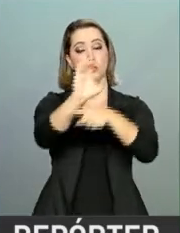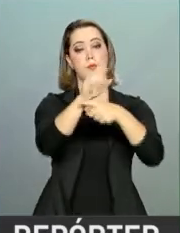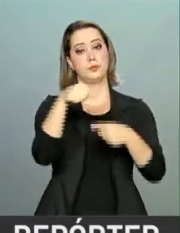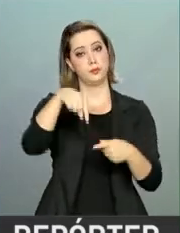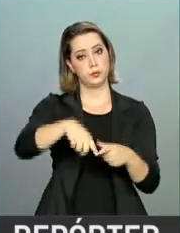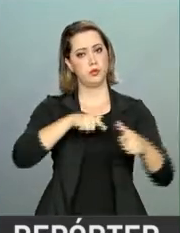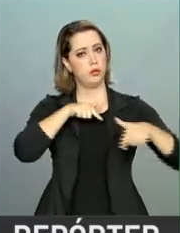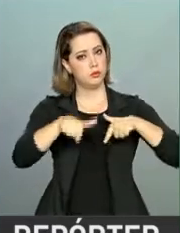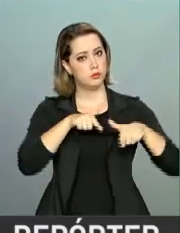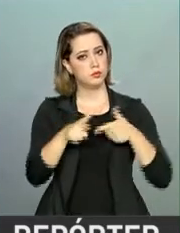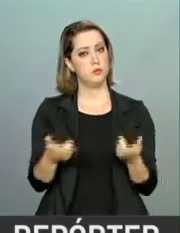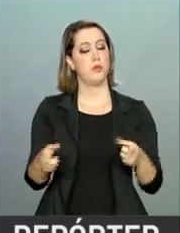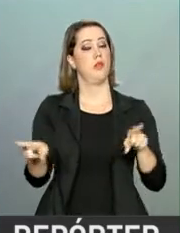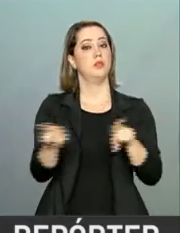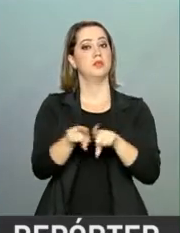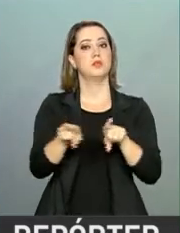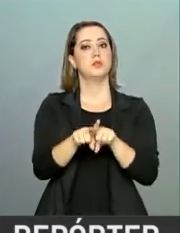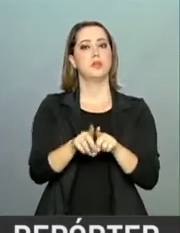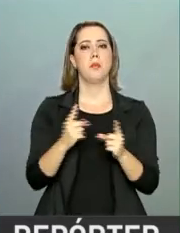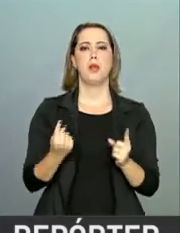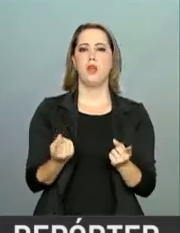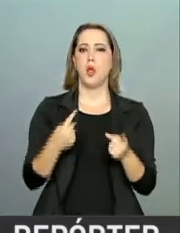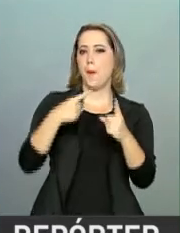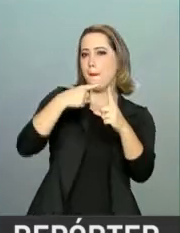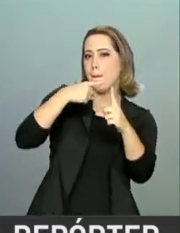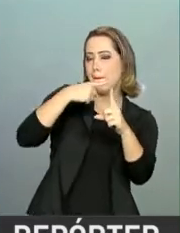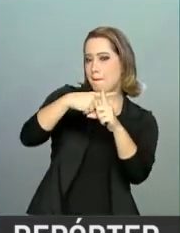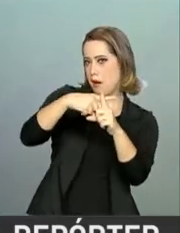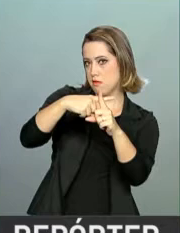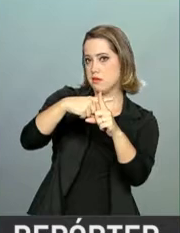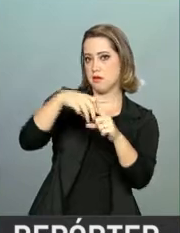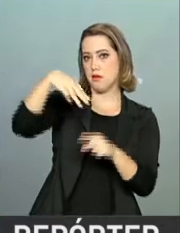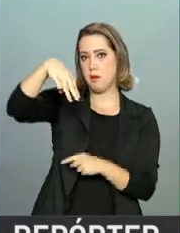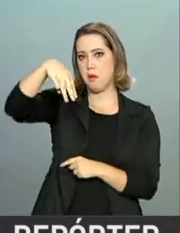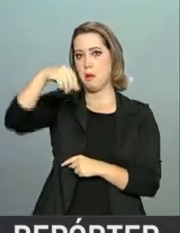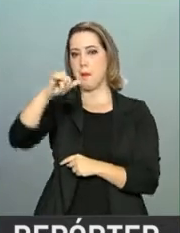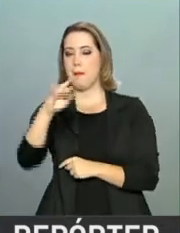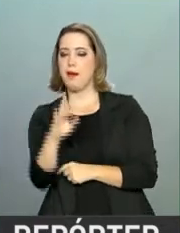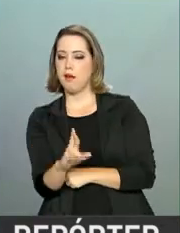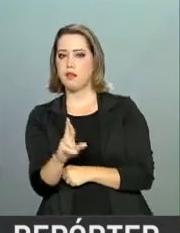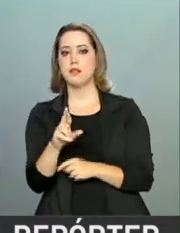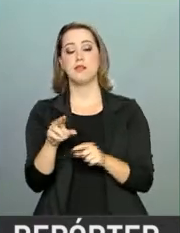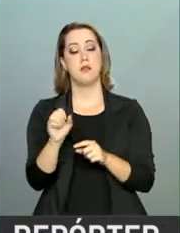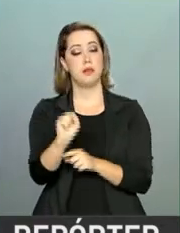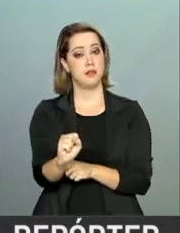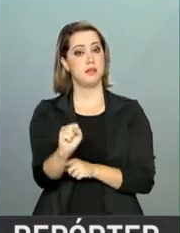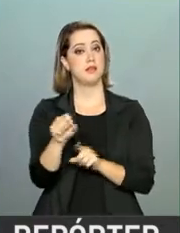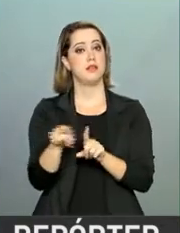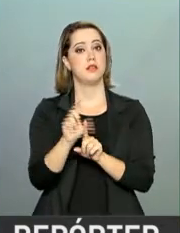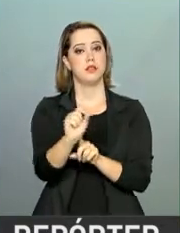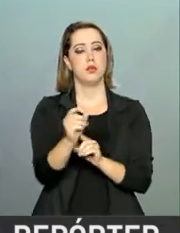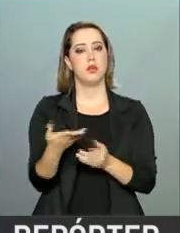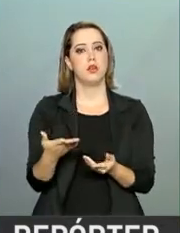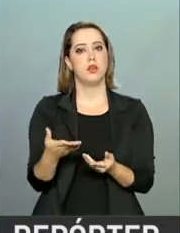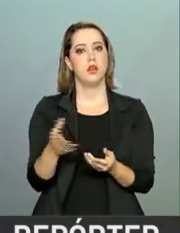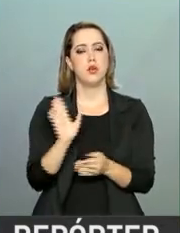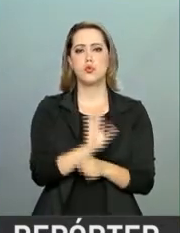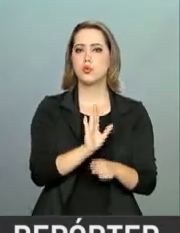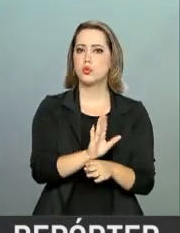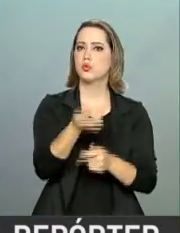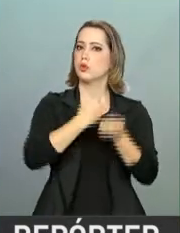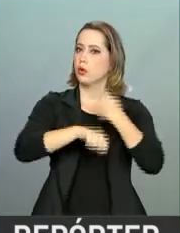significado aditivo mas é um mais que a agricultura faz pela economia brasileira não há dúvida quando nós